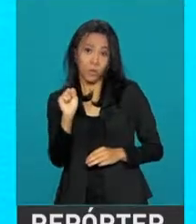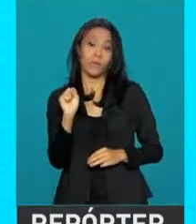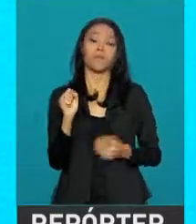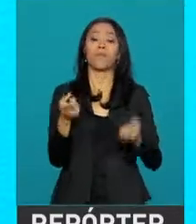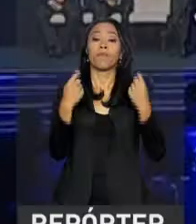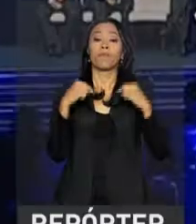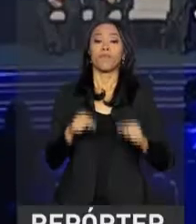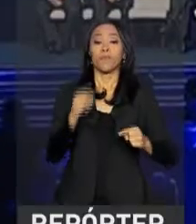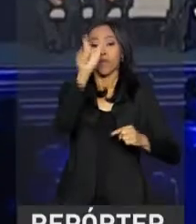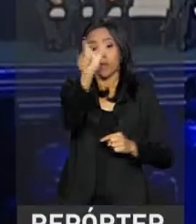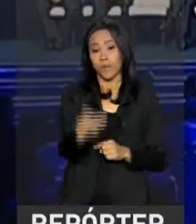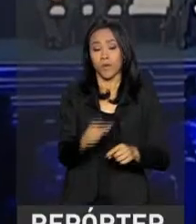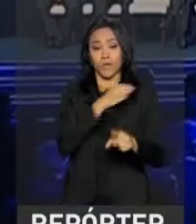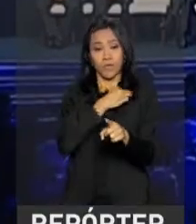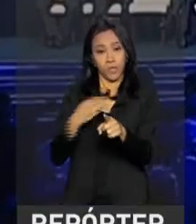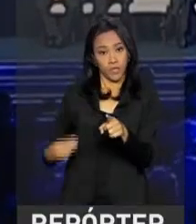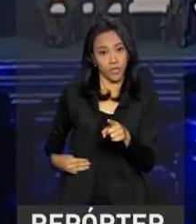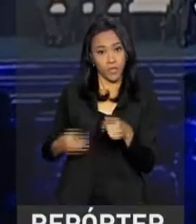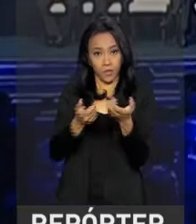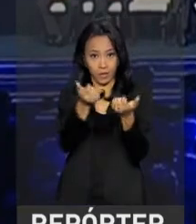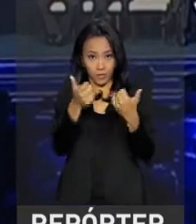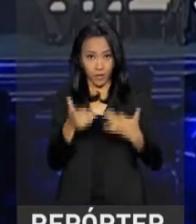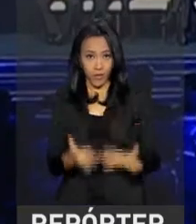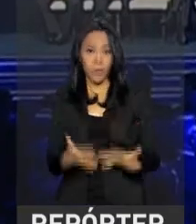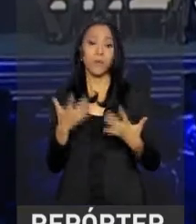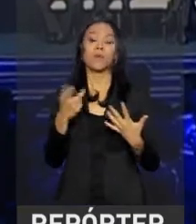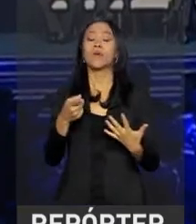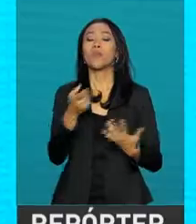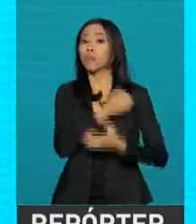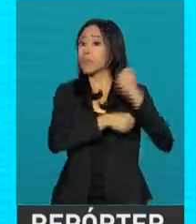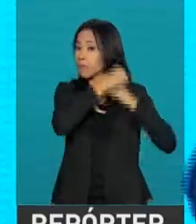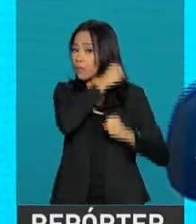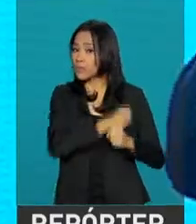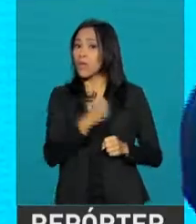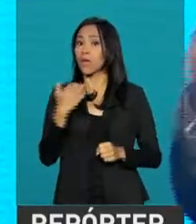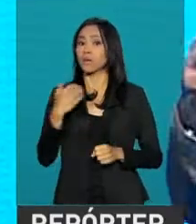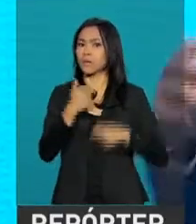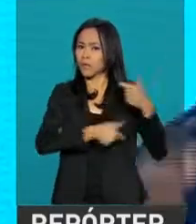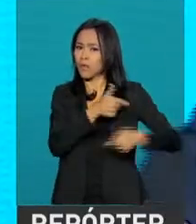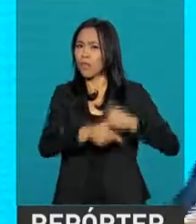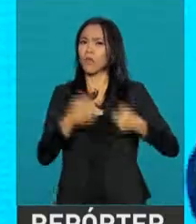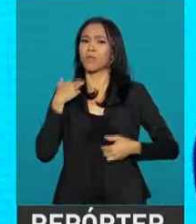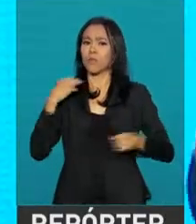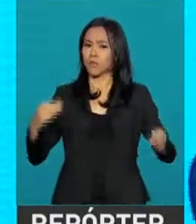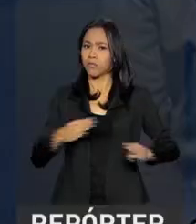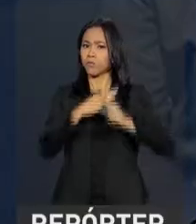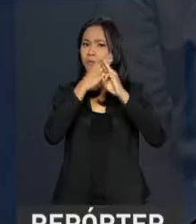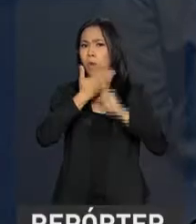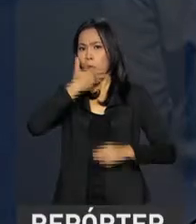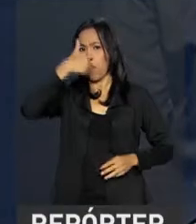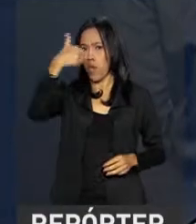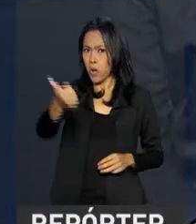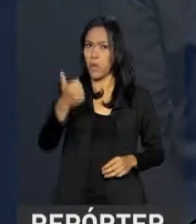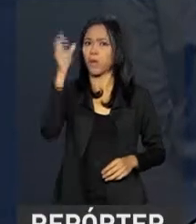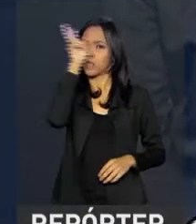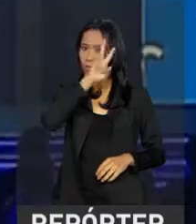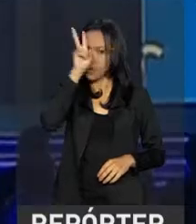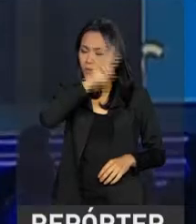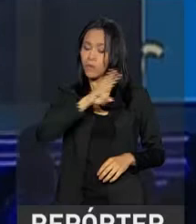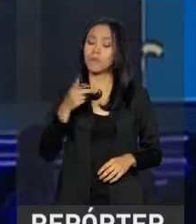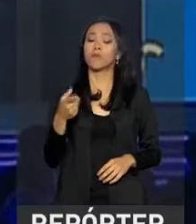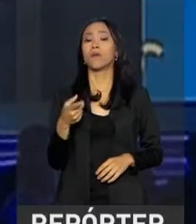fazenda destacou que o resultado financeiro do banco no ano passado deve ser o melhor da história e disse que medidas